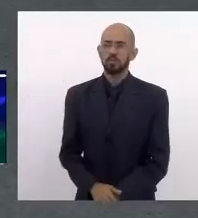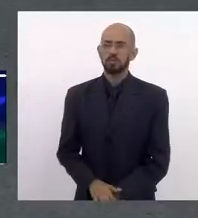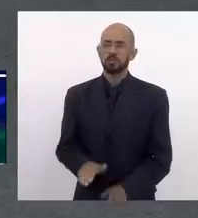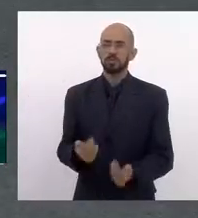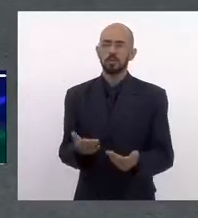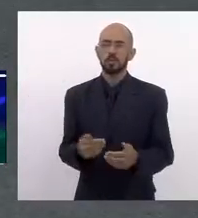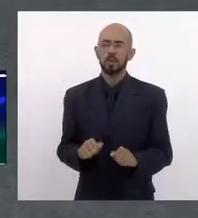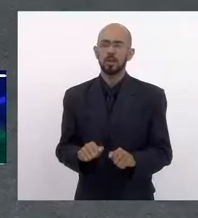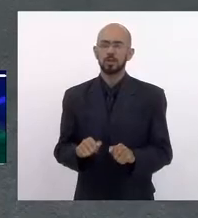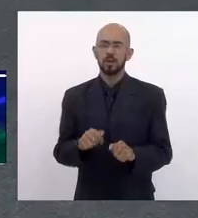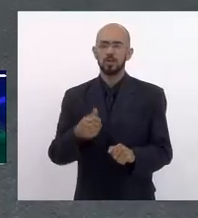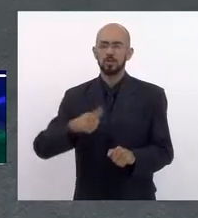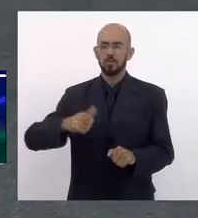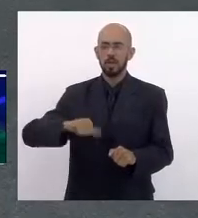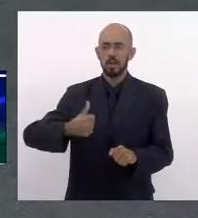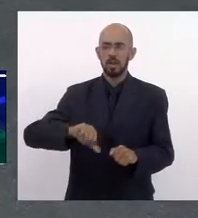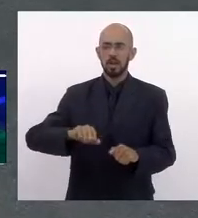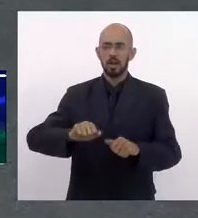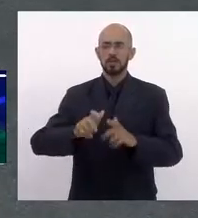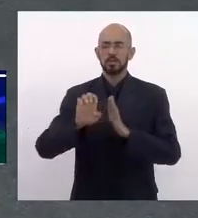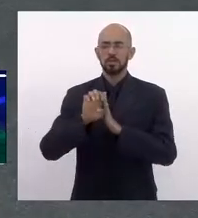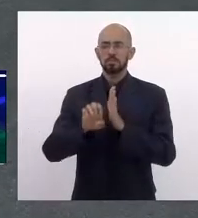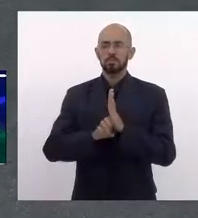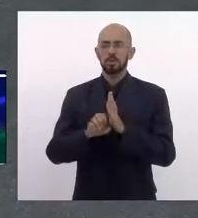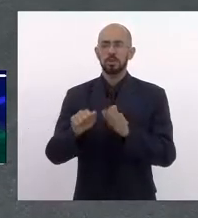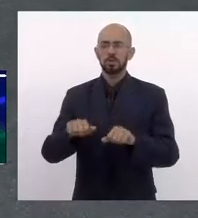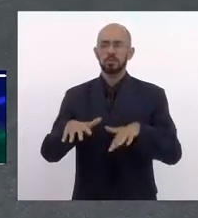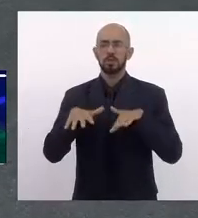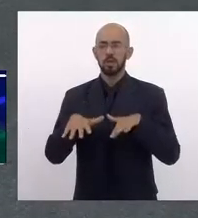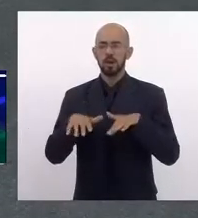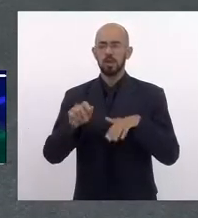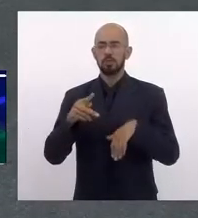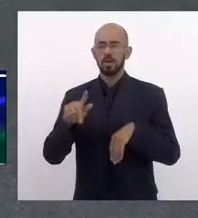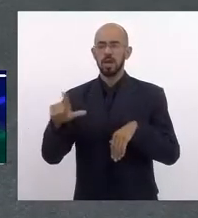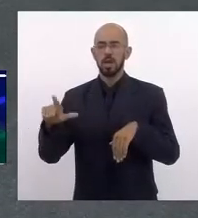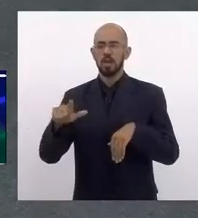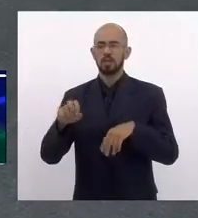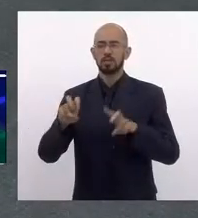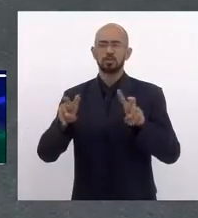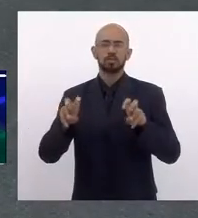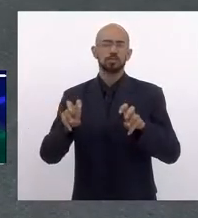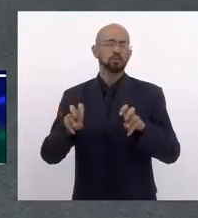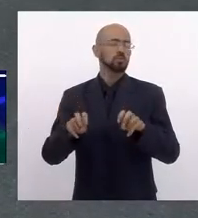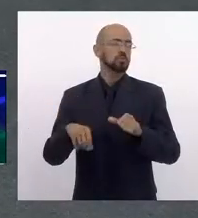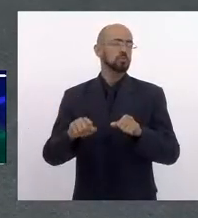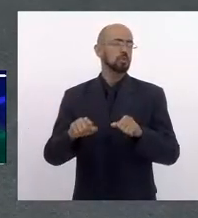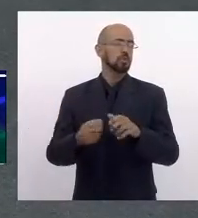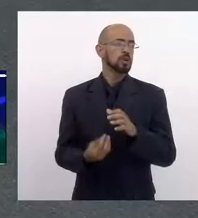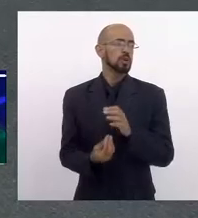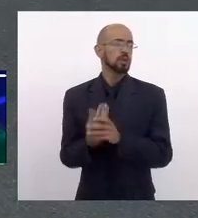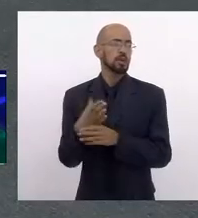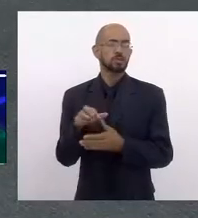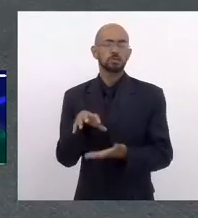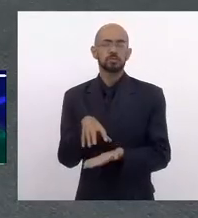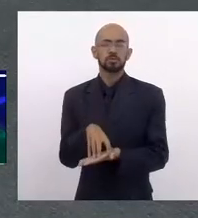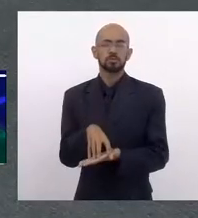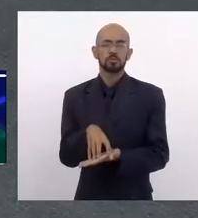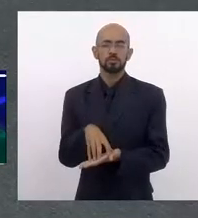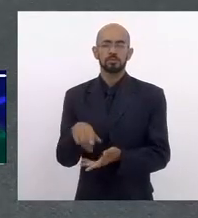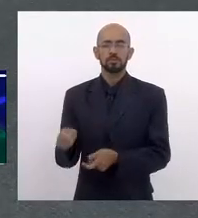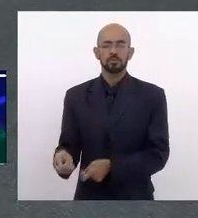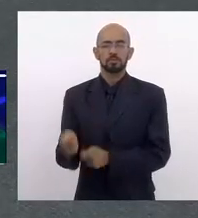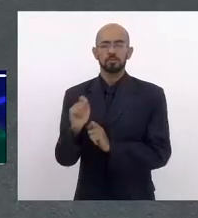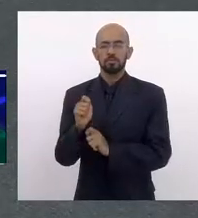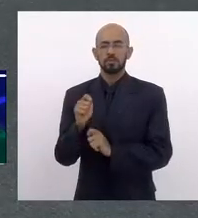de análise das emendas de plenário, projeto de lei, que dispõe sobre a implantação de um complexo pesqueiro no estado do Rio de